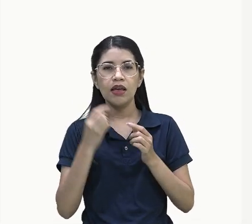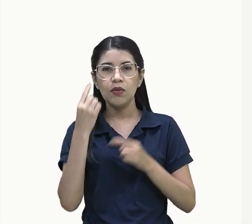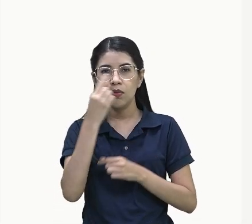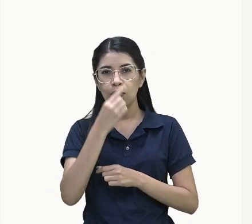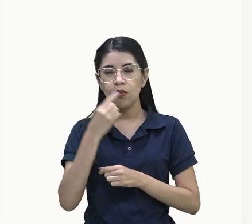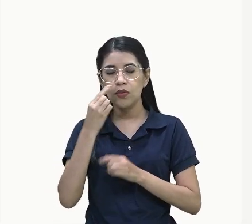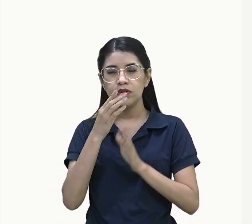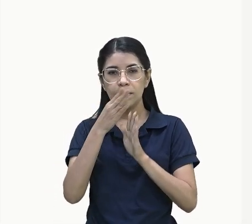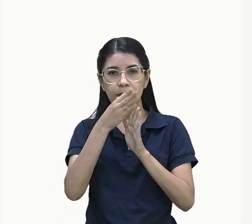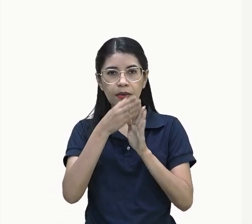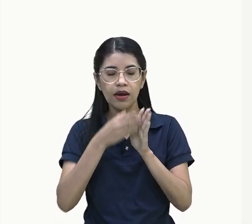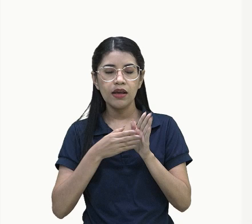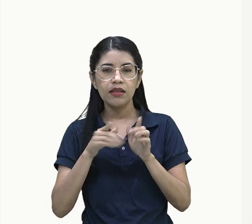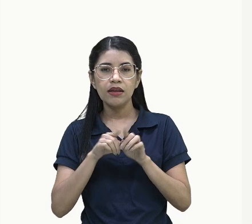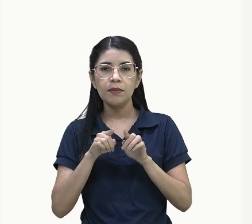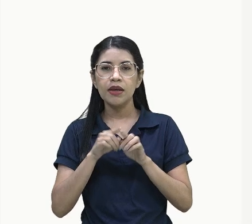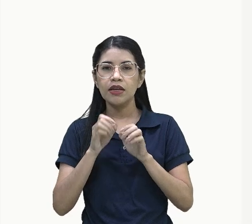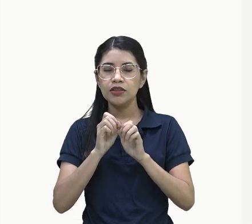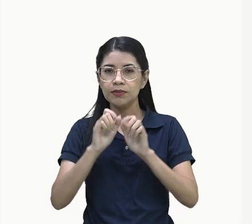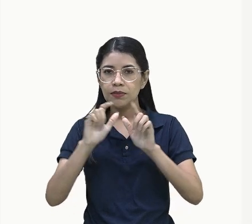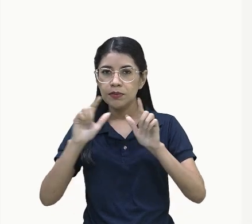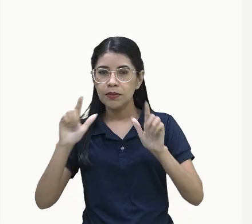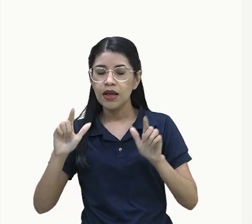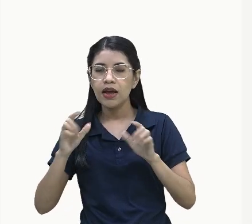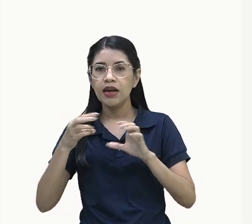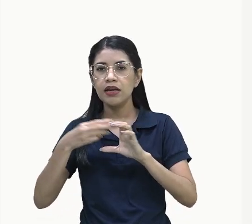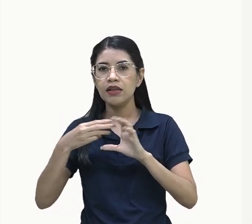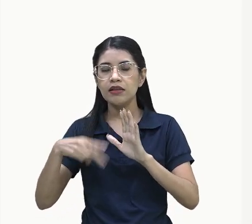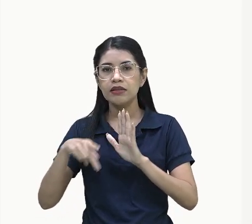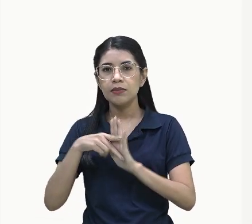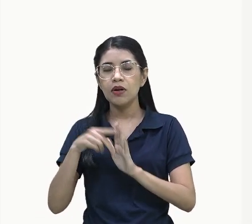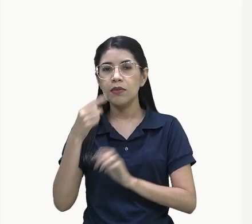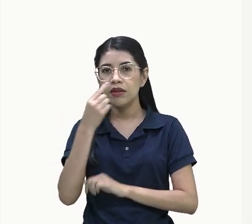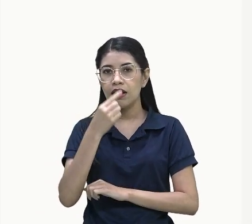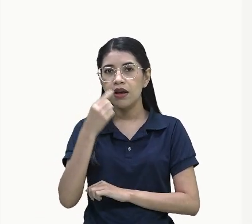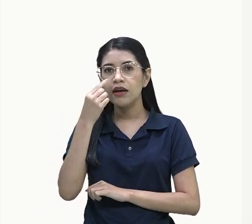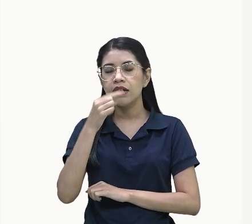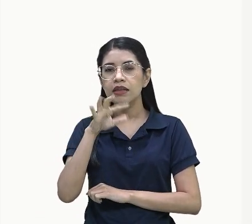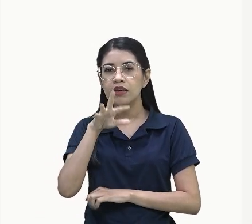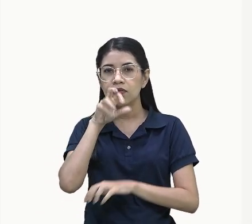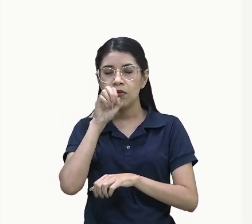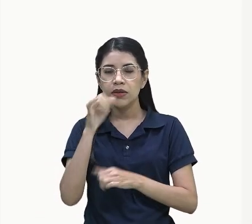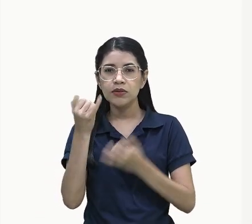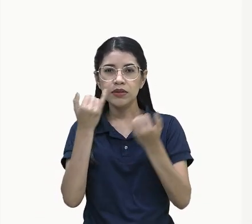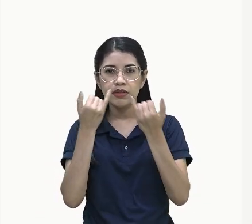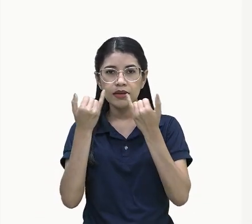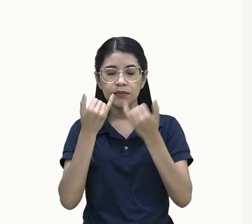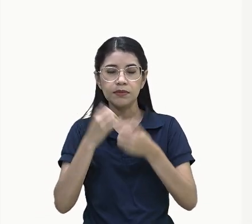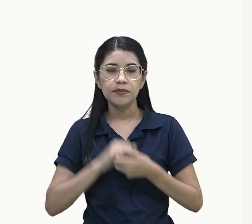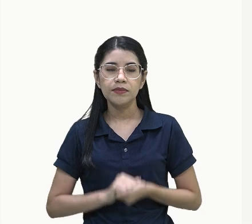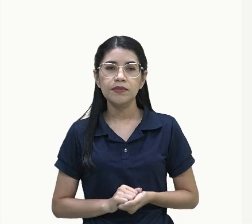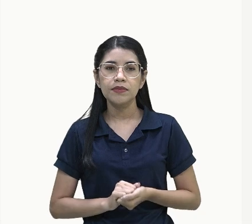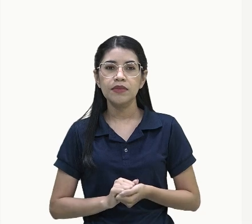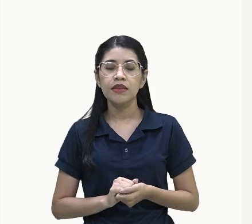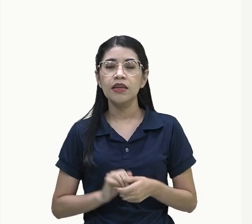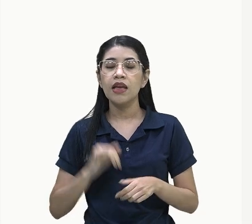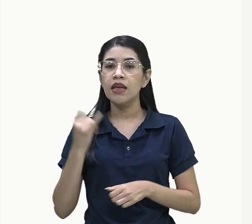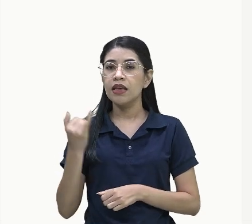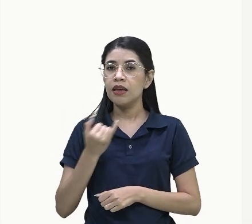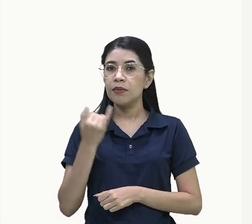nós temos as células que vão fazer parte dessa parte receptora das informações. Uma importância